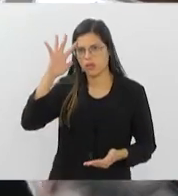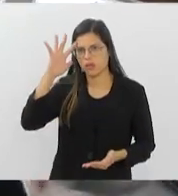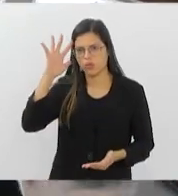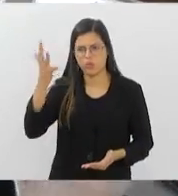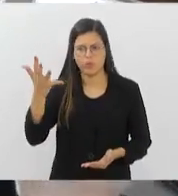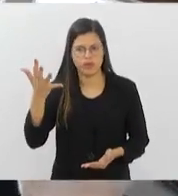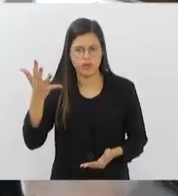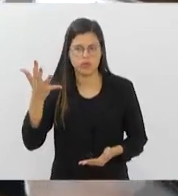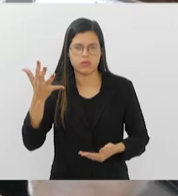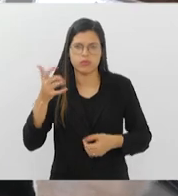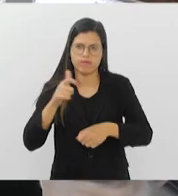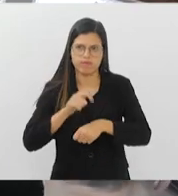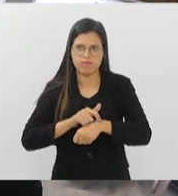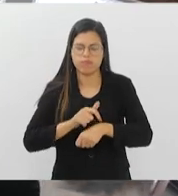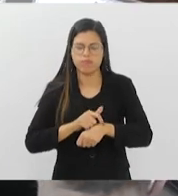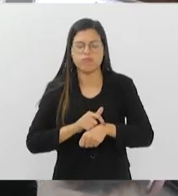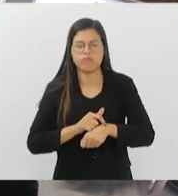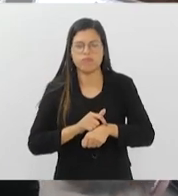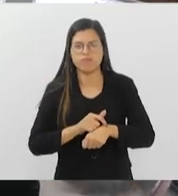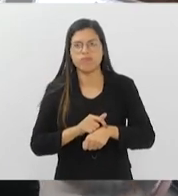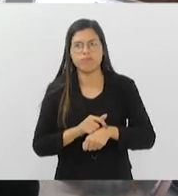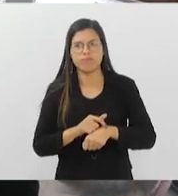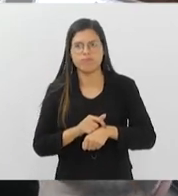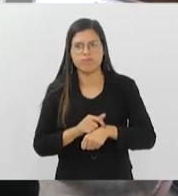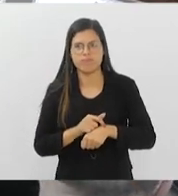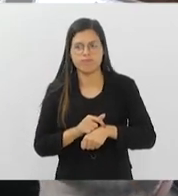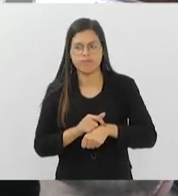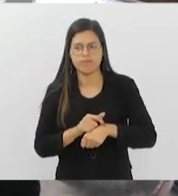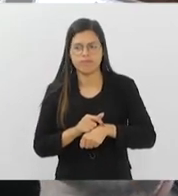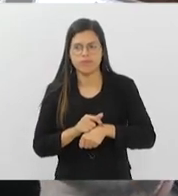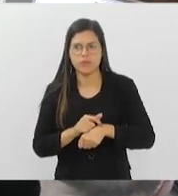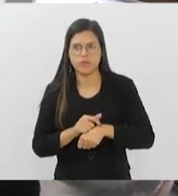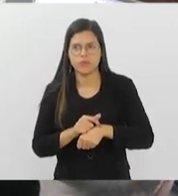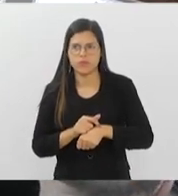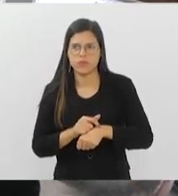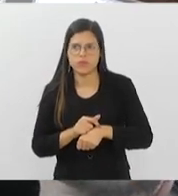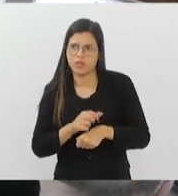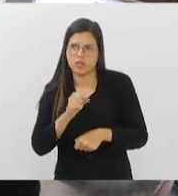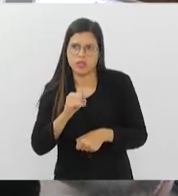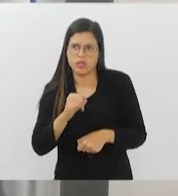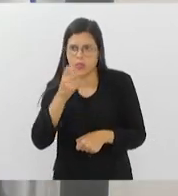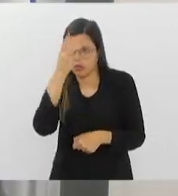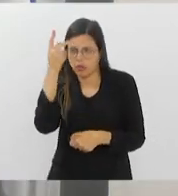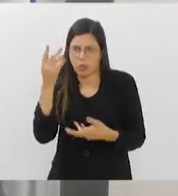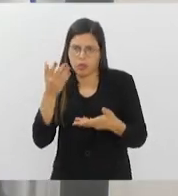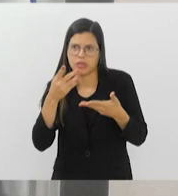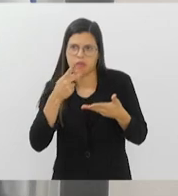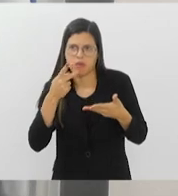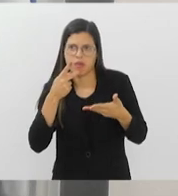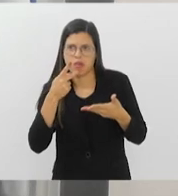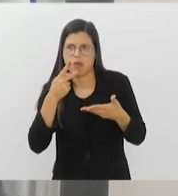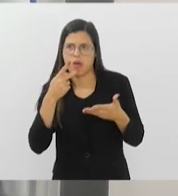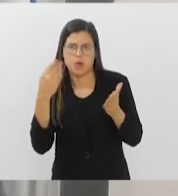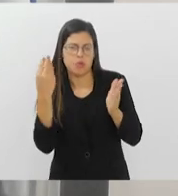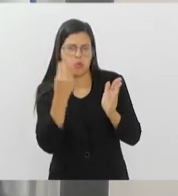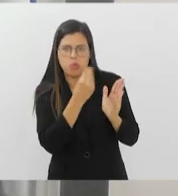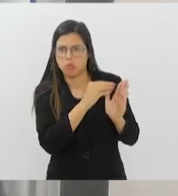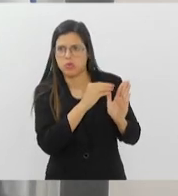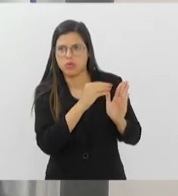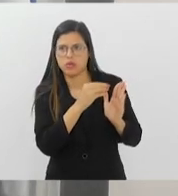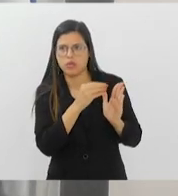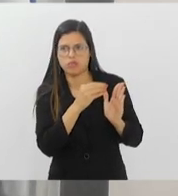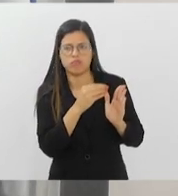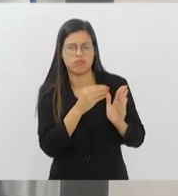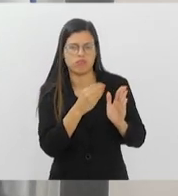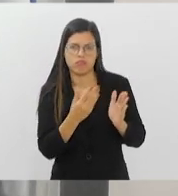ainda do... Alguém queira fazer uso da palavra, pedir alguma inclusão. Mais uma vez